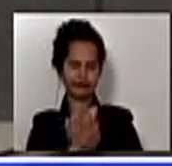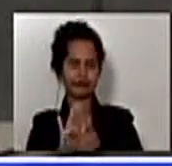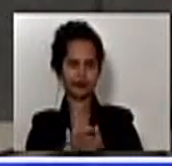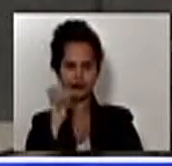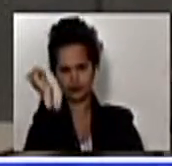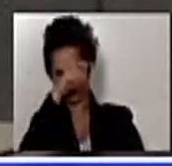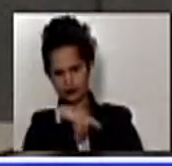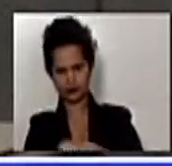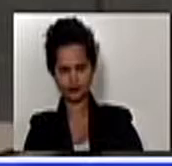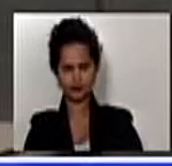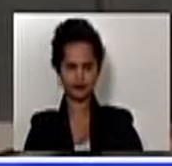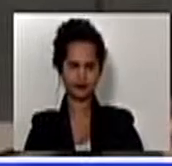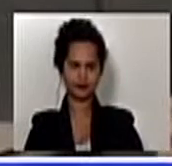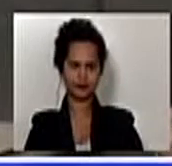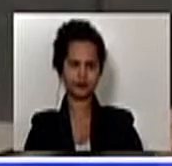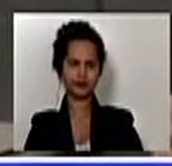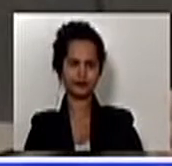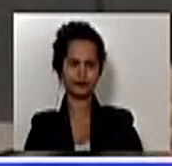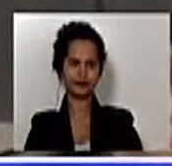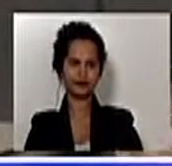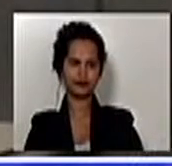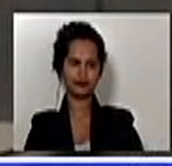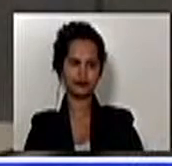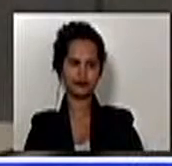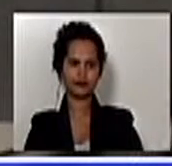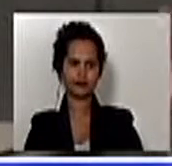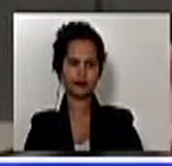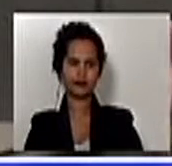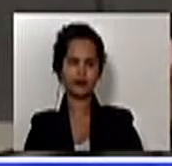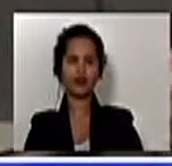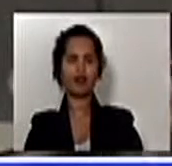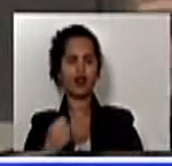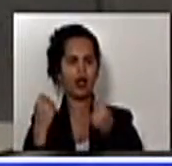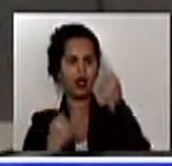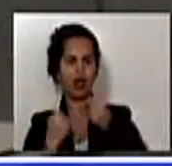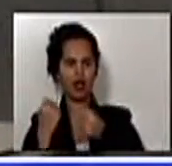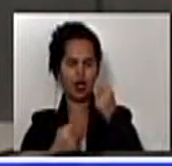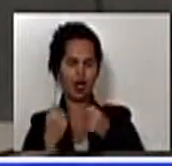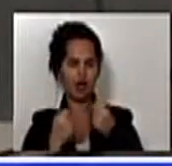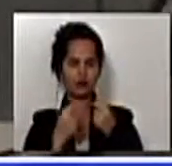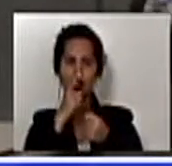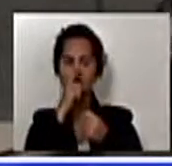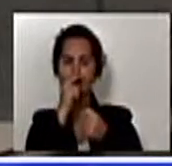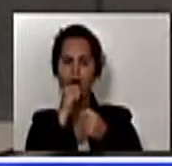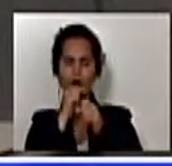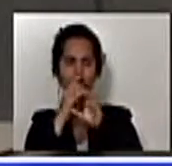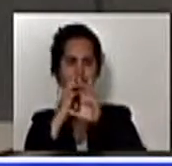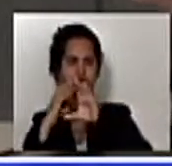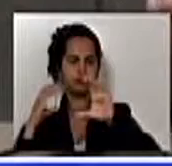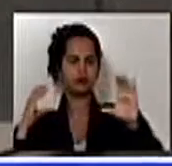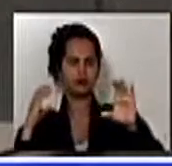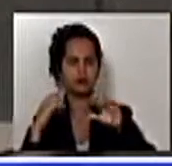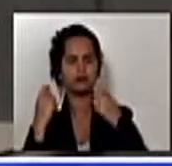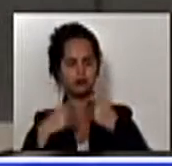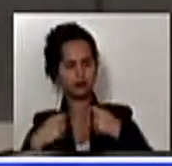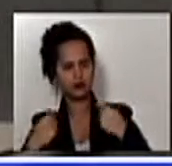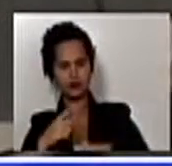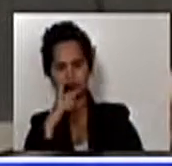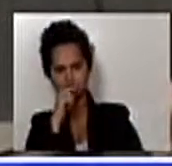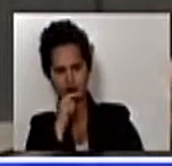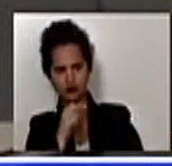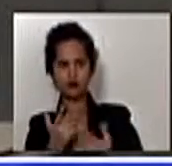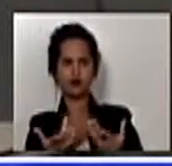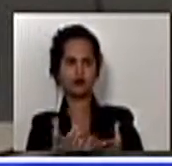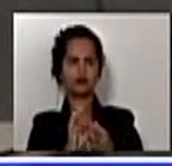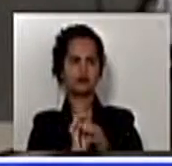conviver. A população solicitando mais carros-pipas, não é? O governo investindo em adutora do sertão, deve ser inaugurada agora